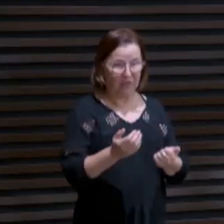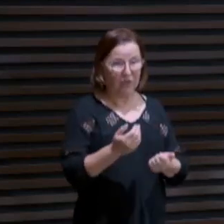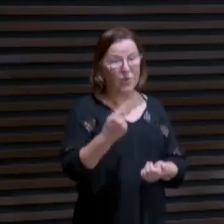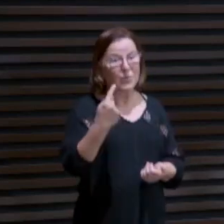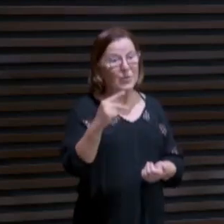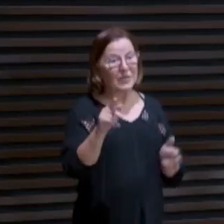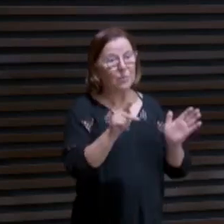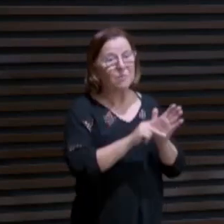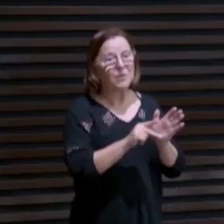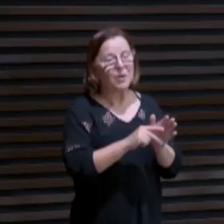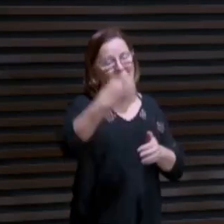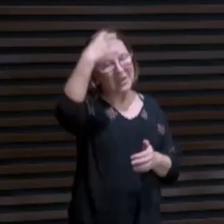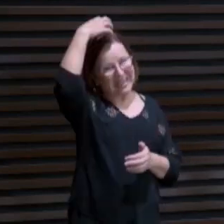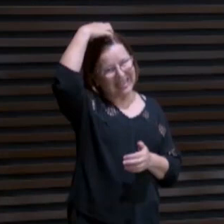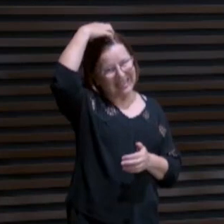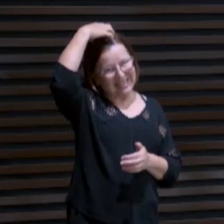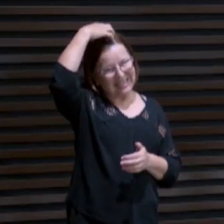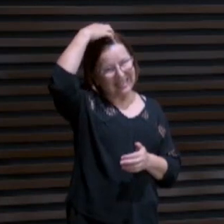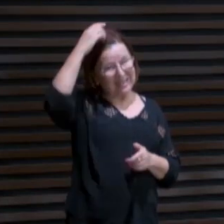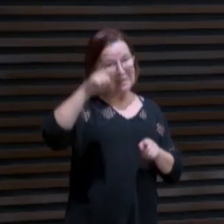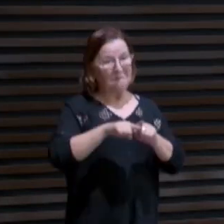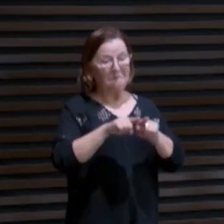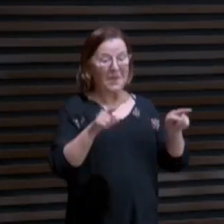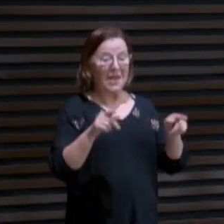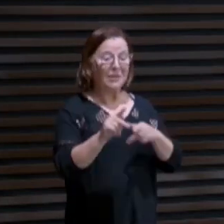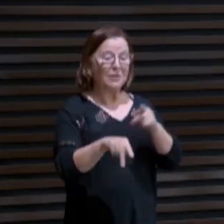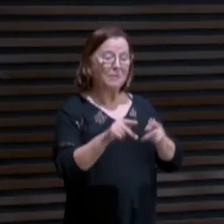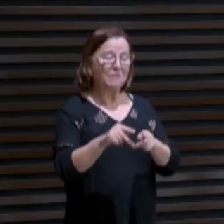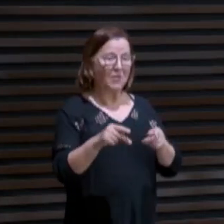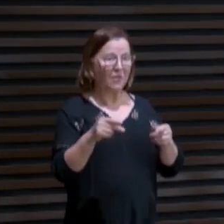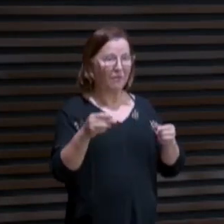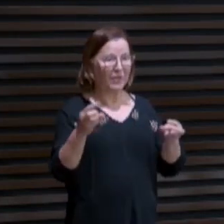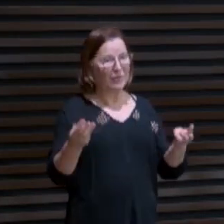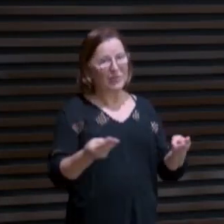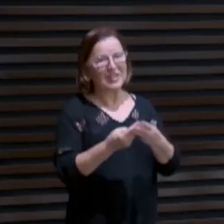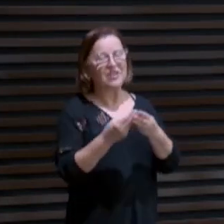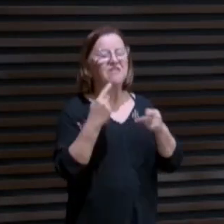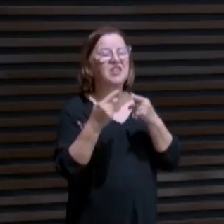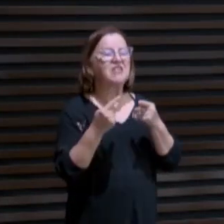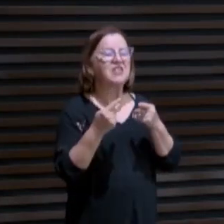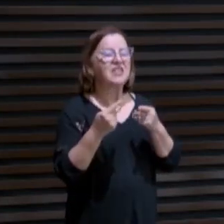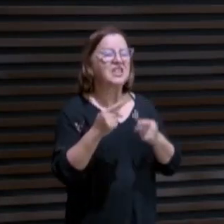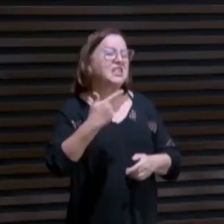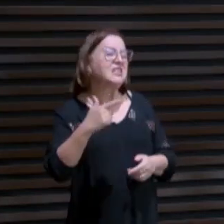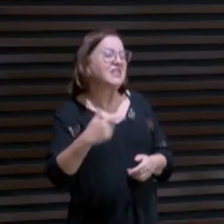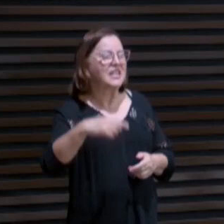Então os judeus se rebaixaram para dizer: não temos rei, senão